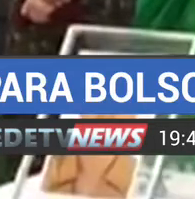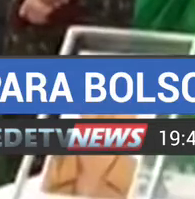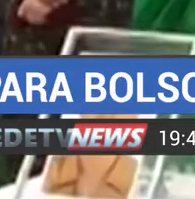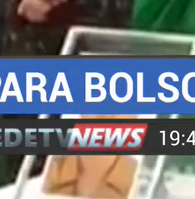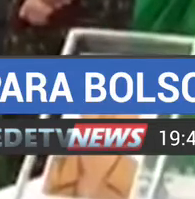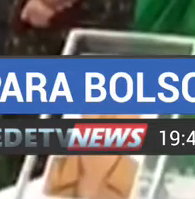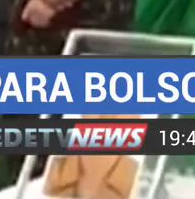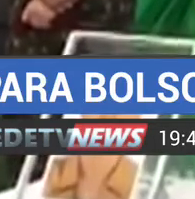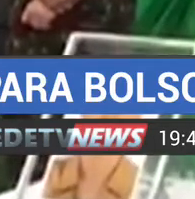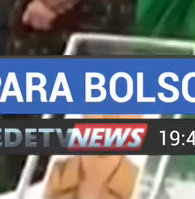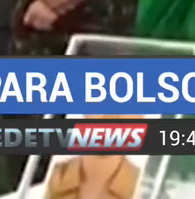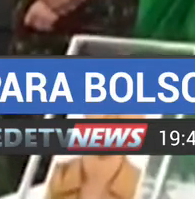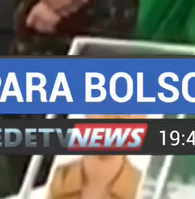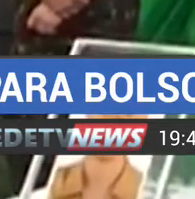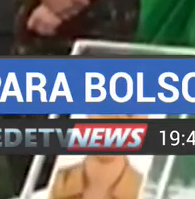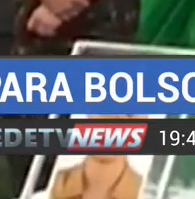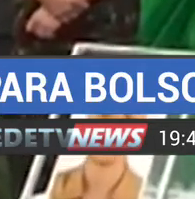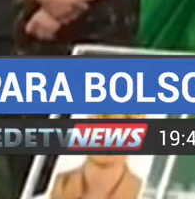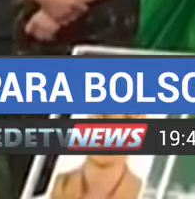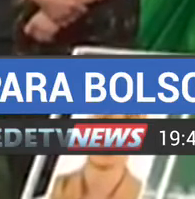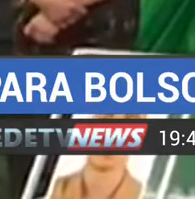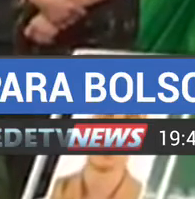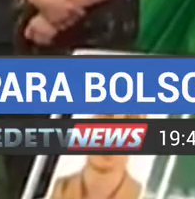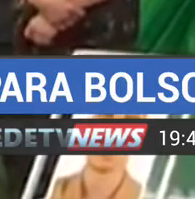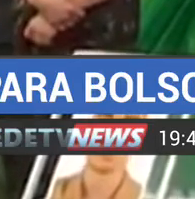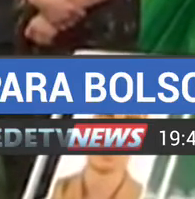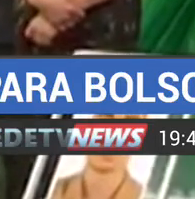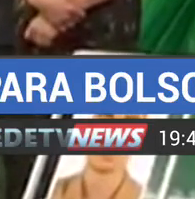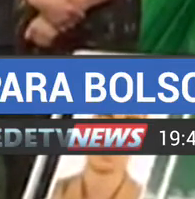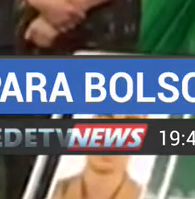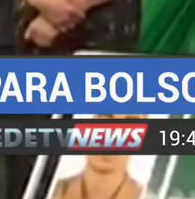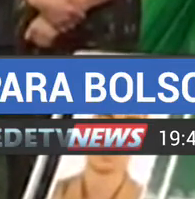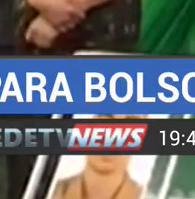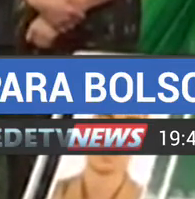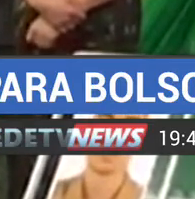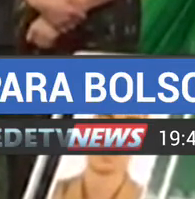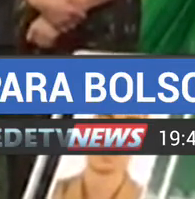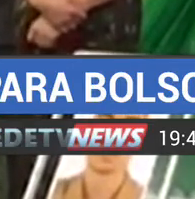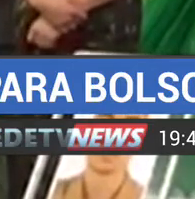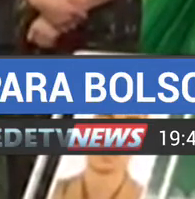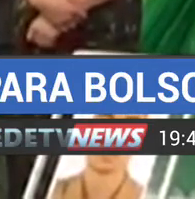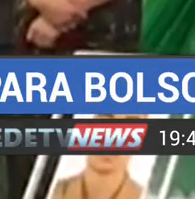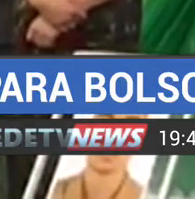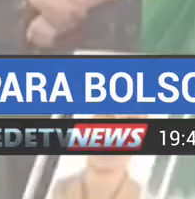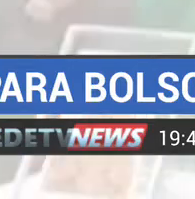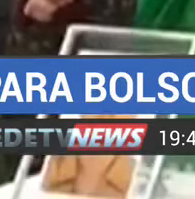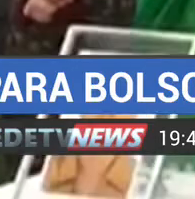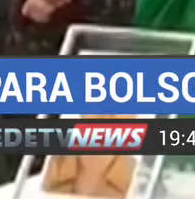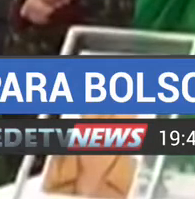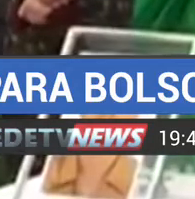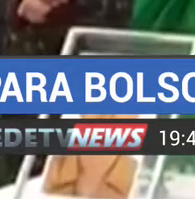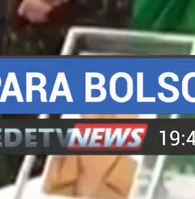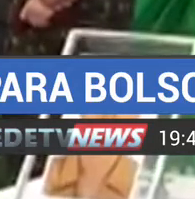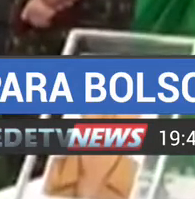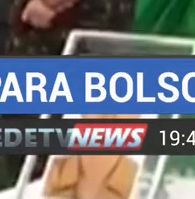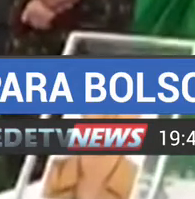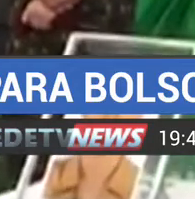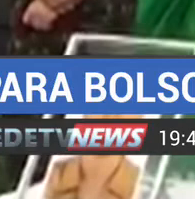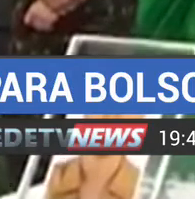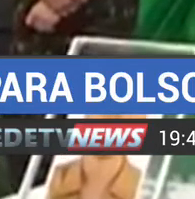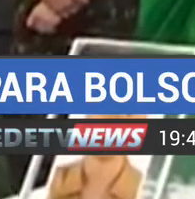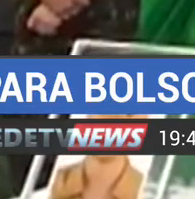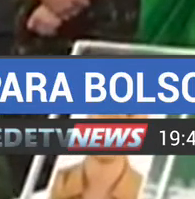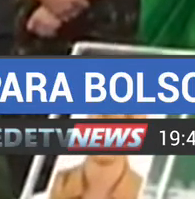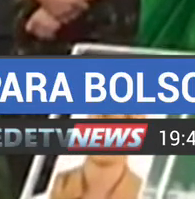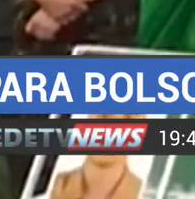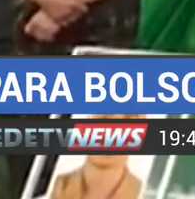O presidente participou do velório de um soldado do Exército que morreu durante um treinamento. O presidente se